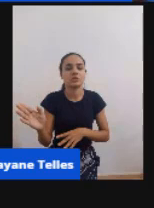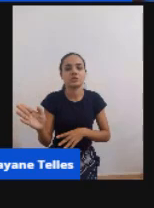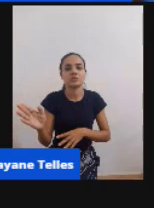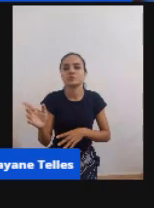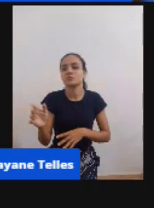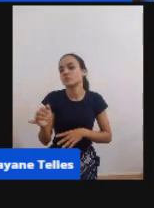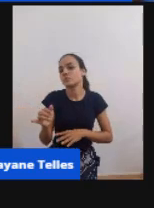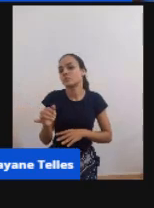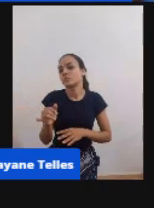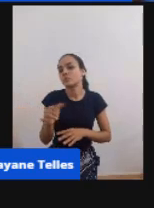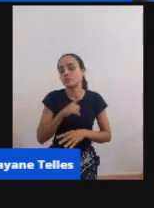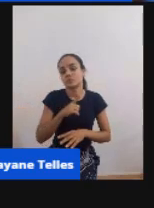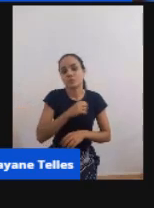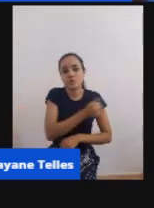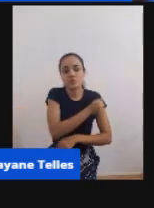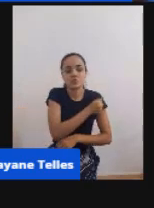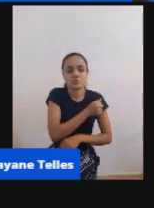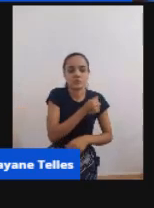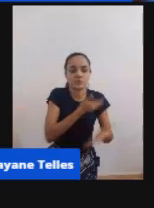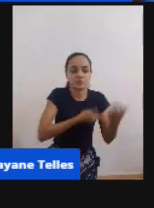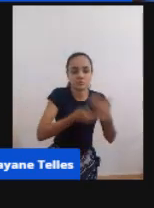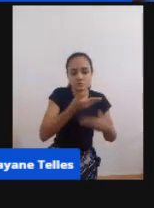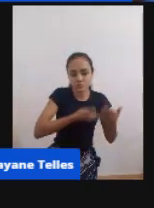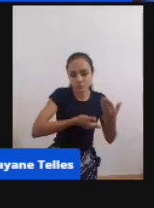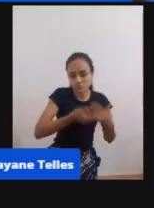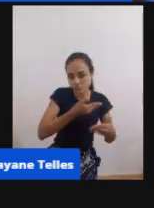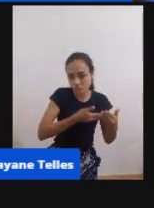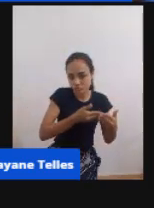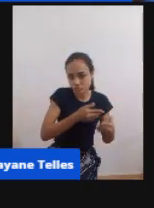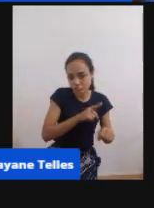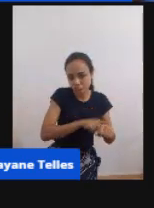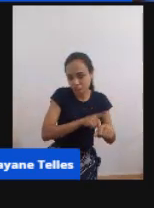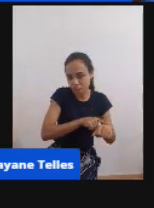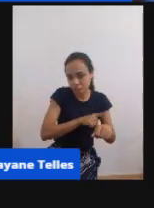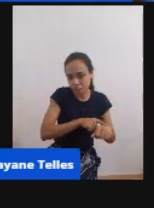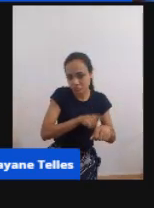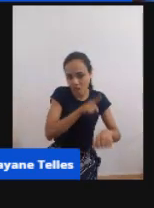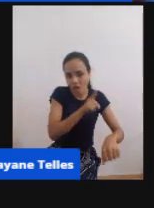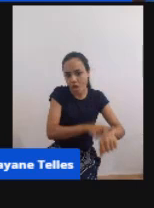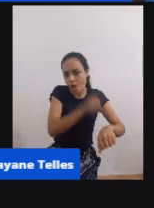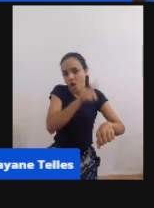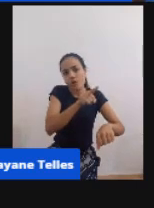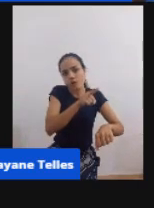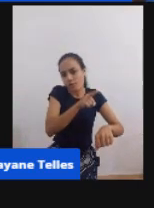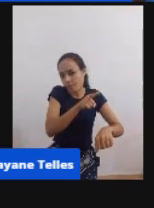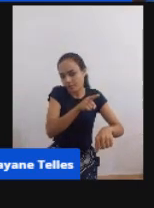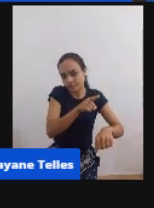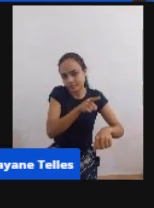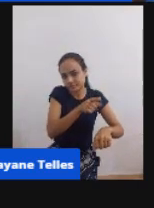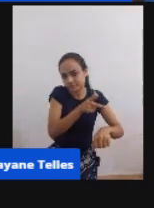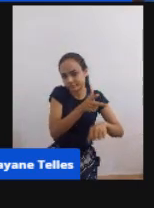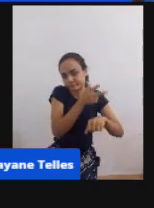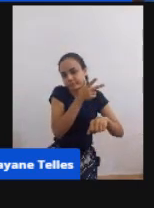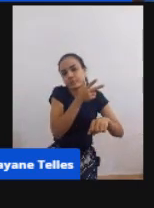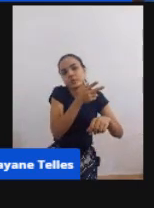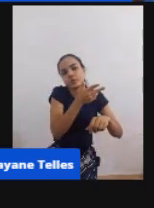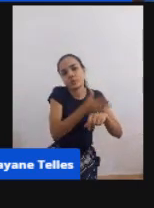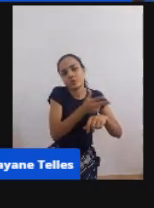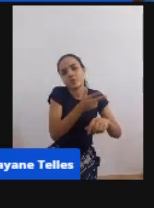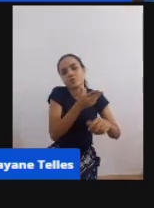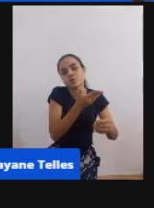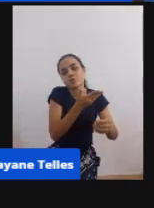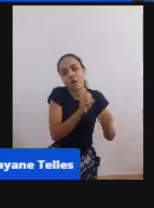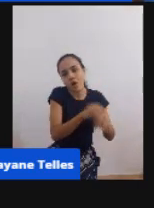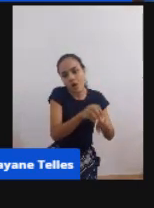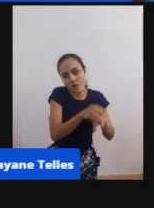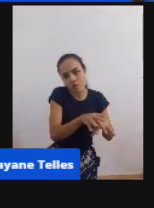aula, mas você também pode ter alunos que vão interagir com você após o momento da aula. Nós sabemos